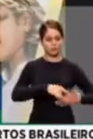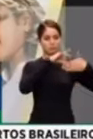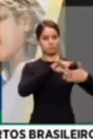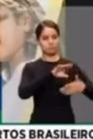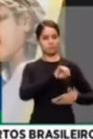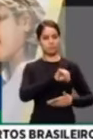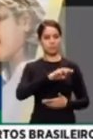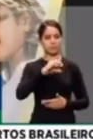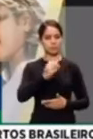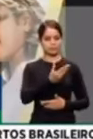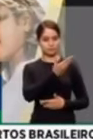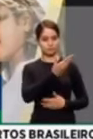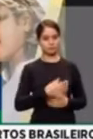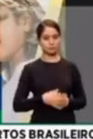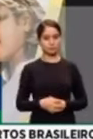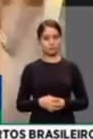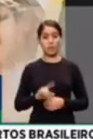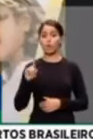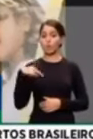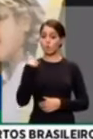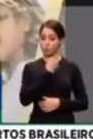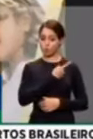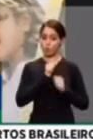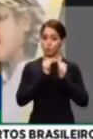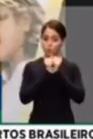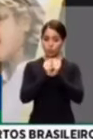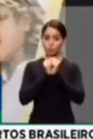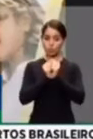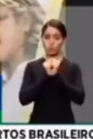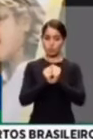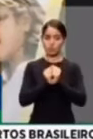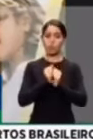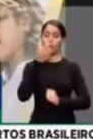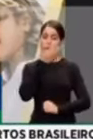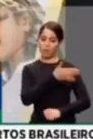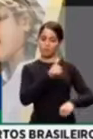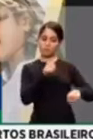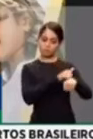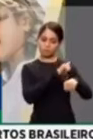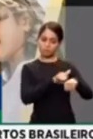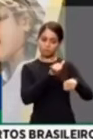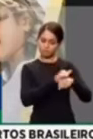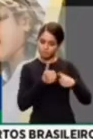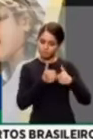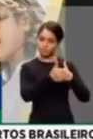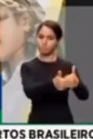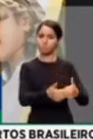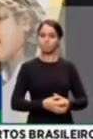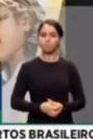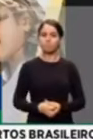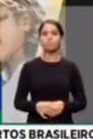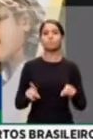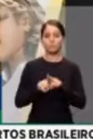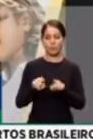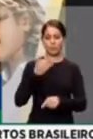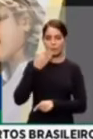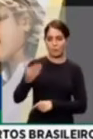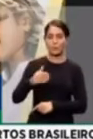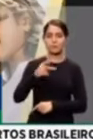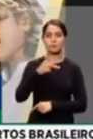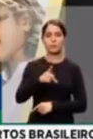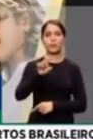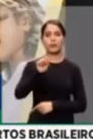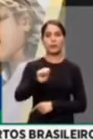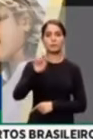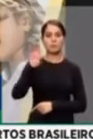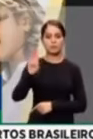PT, para que nós seguíssemos esse caminho. Faço um apelo ao PSB, às demais bancadas. Vamos deixar